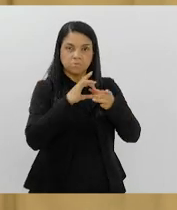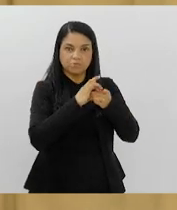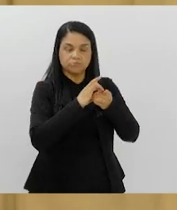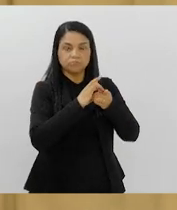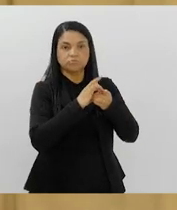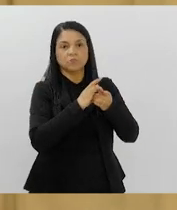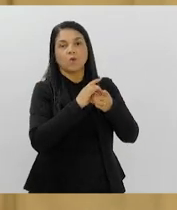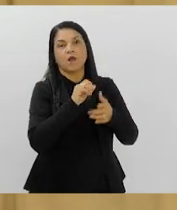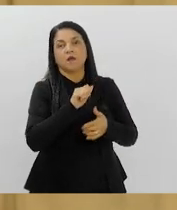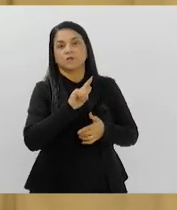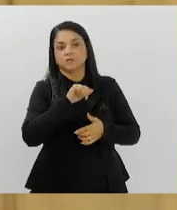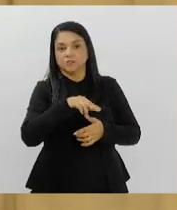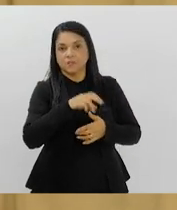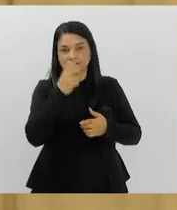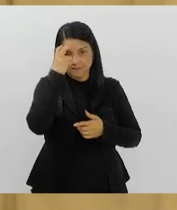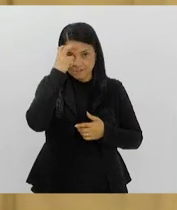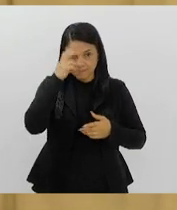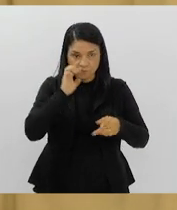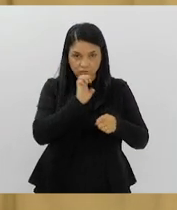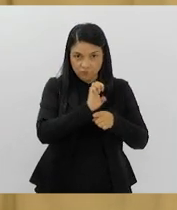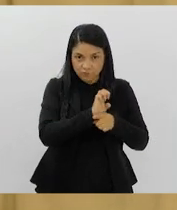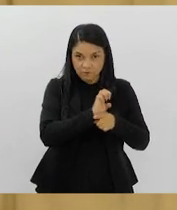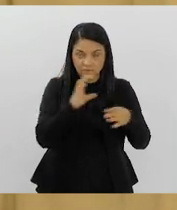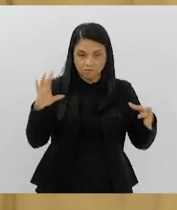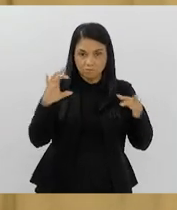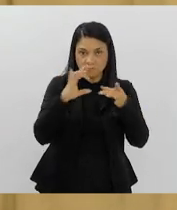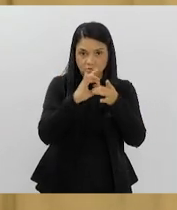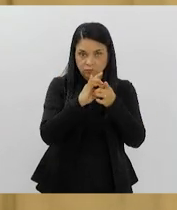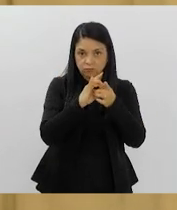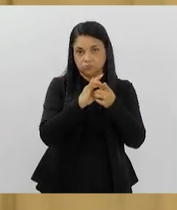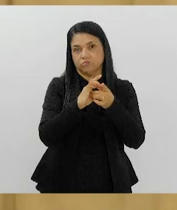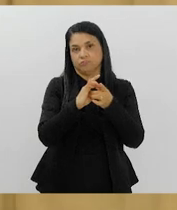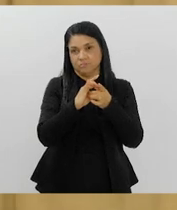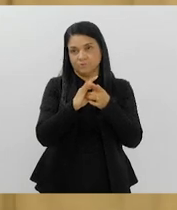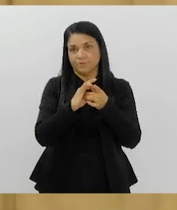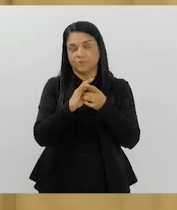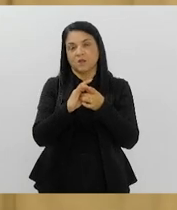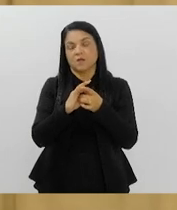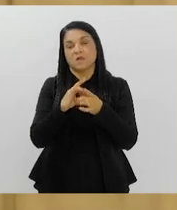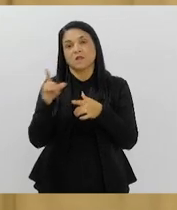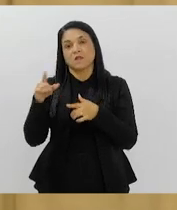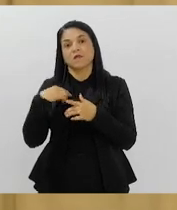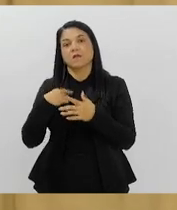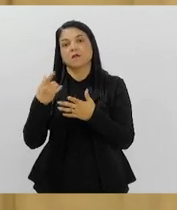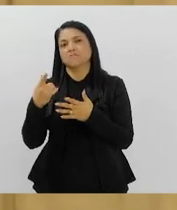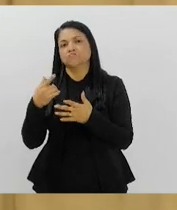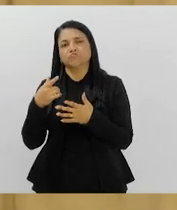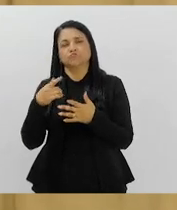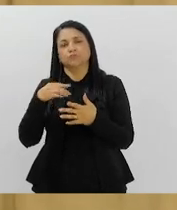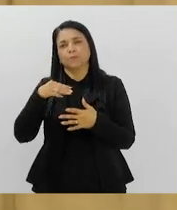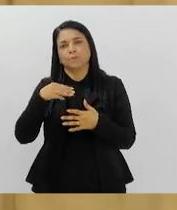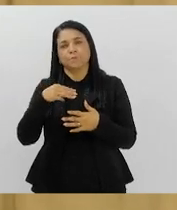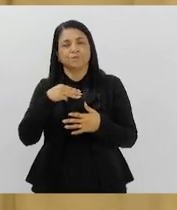a identificação, algum histórico escolar, porque a gente não tem acesso lá do Ministério aos